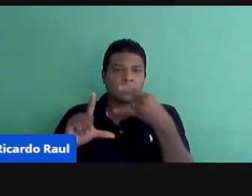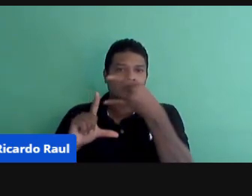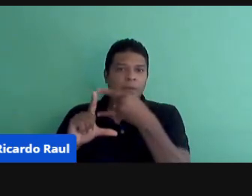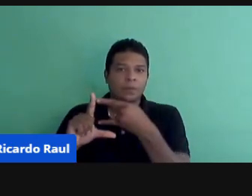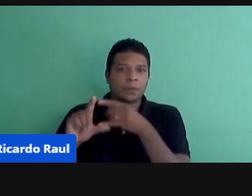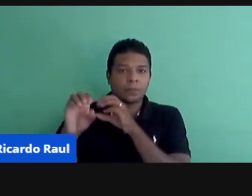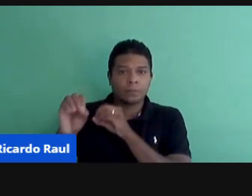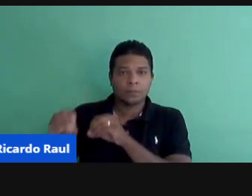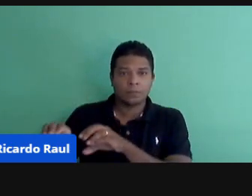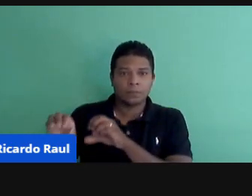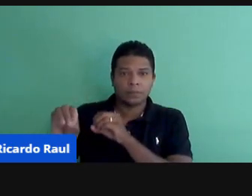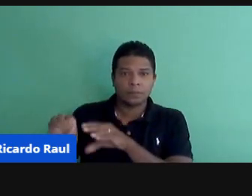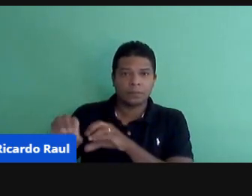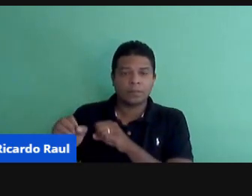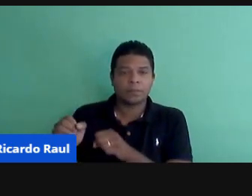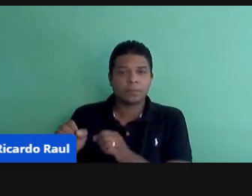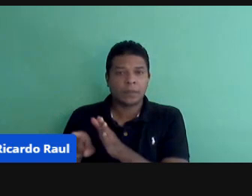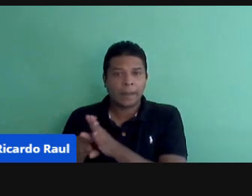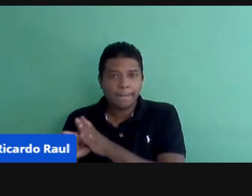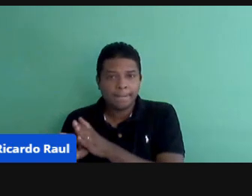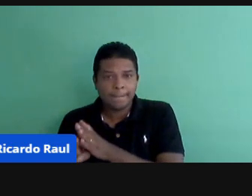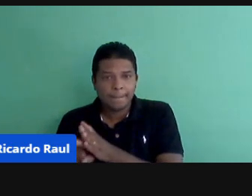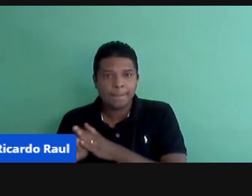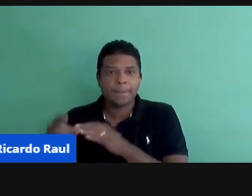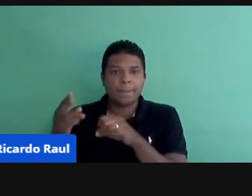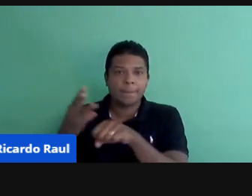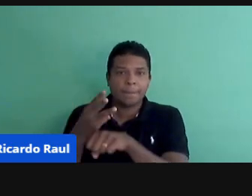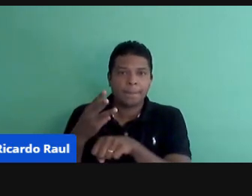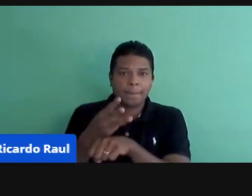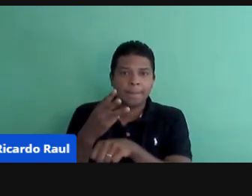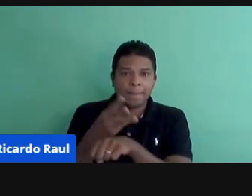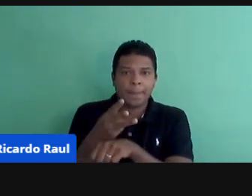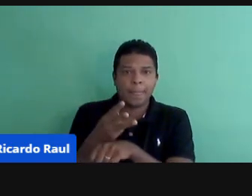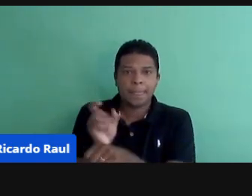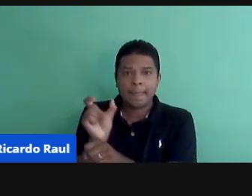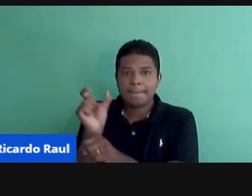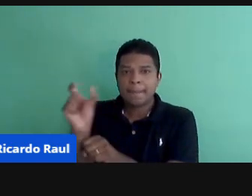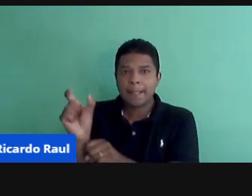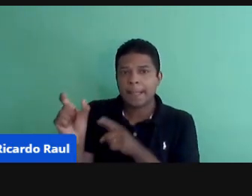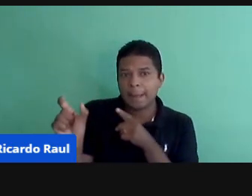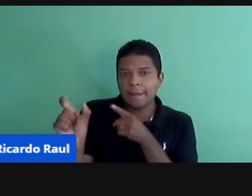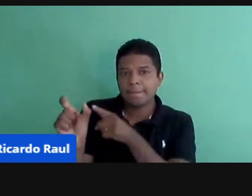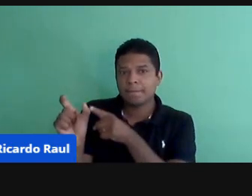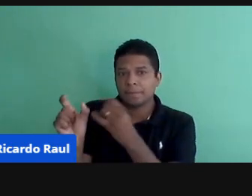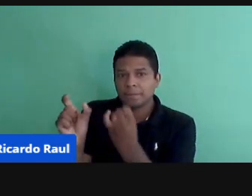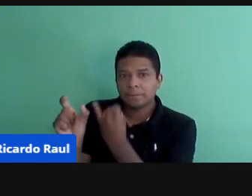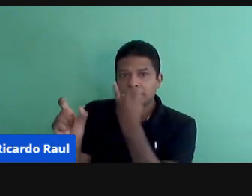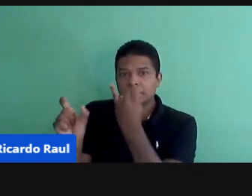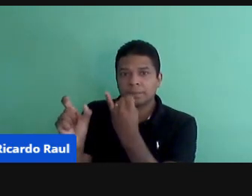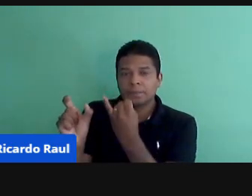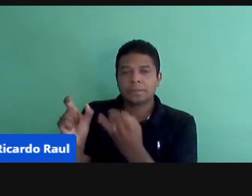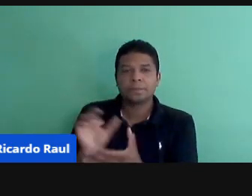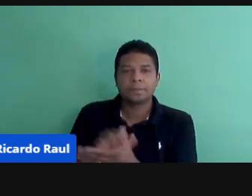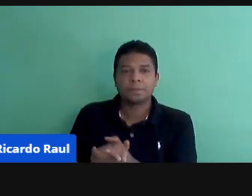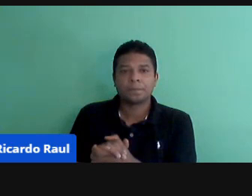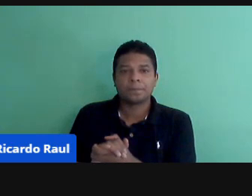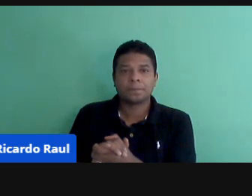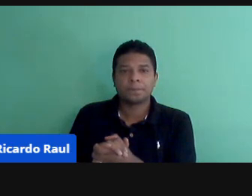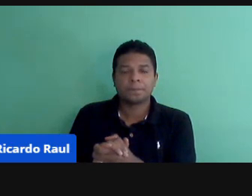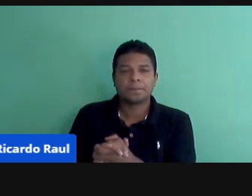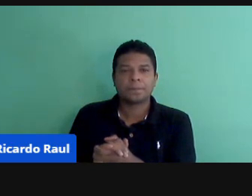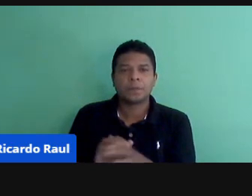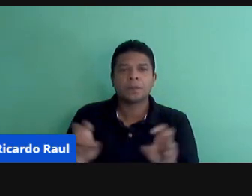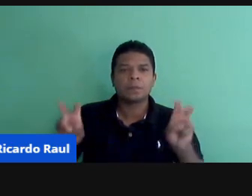olha, aqui no pesquisar, no WhatsApp, você vai colocar ali a palavra-chave, pauta do dia, para saber o que